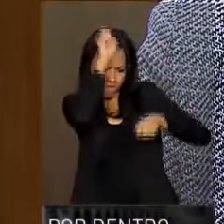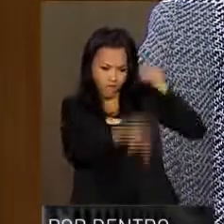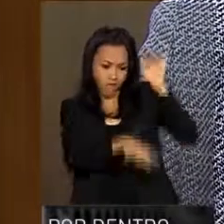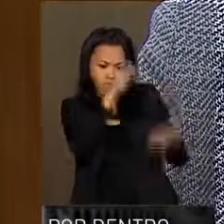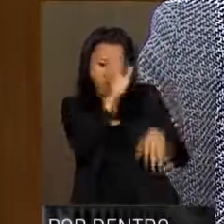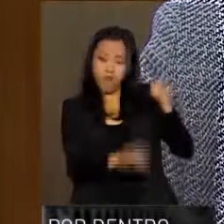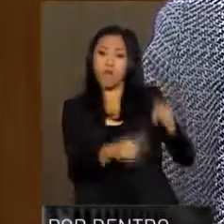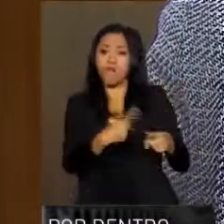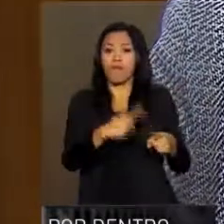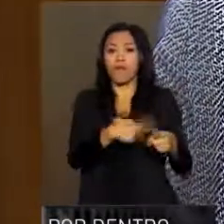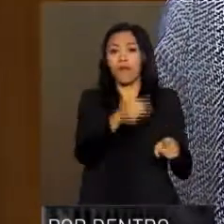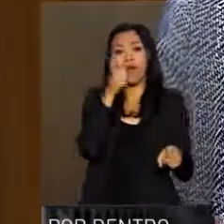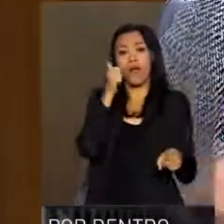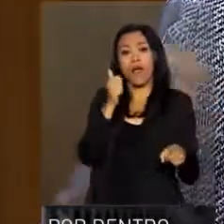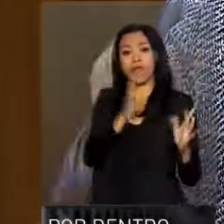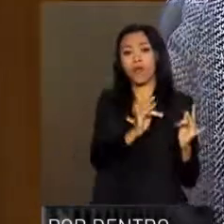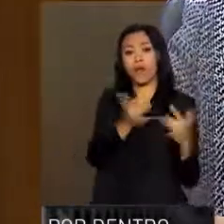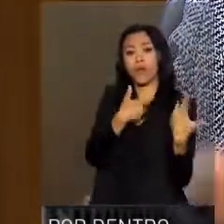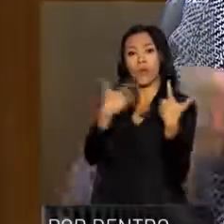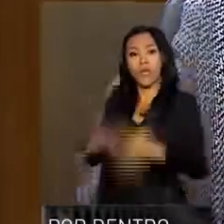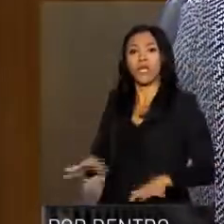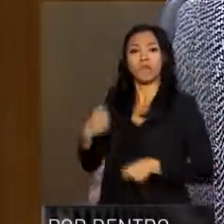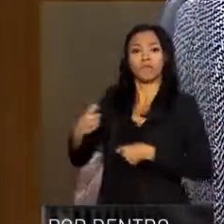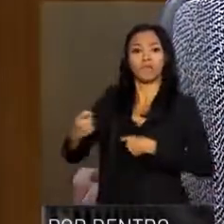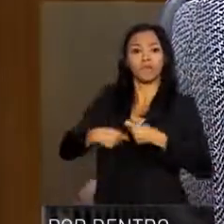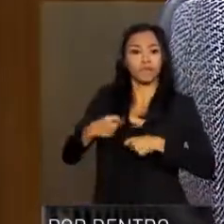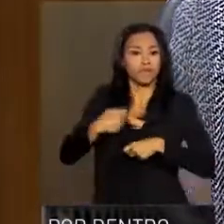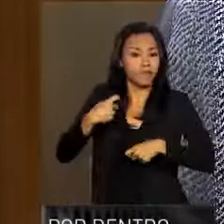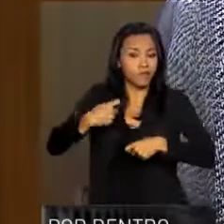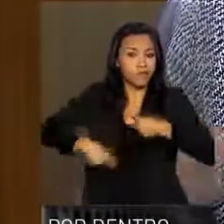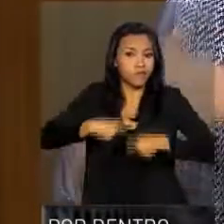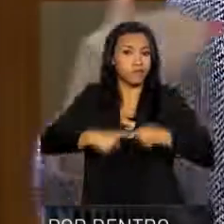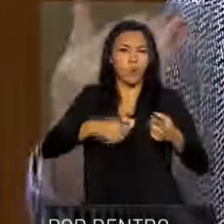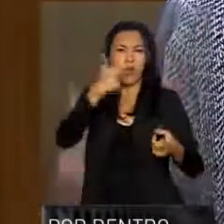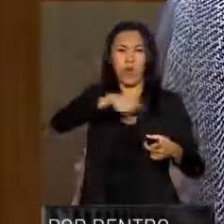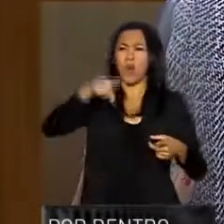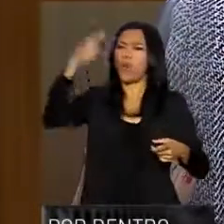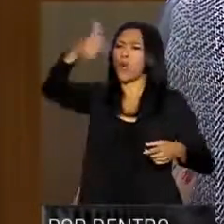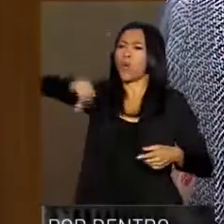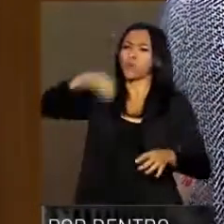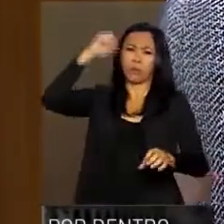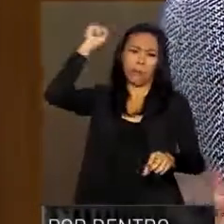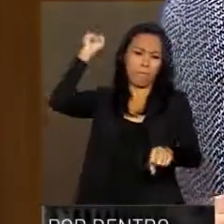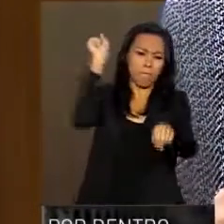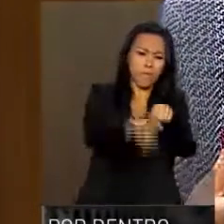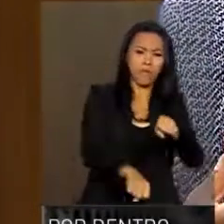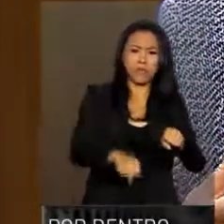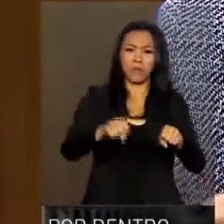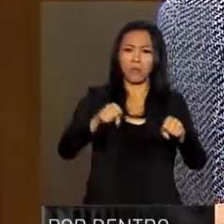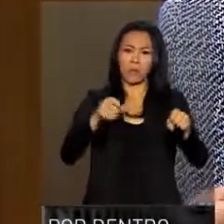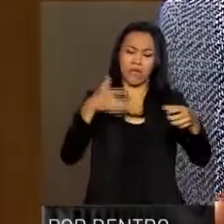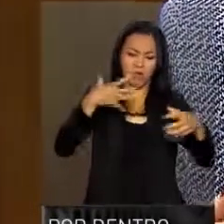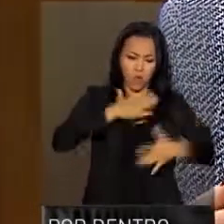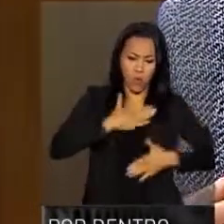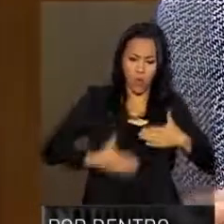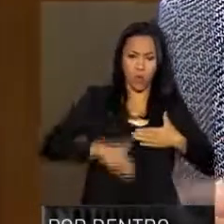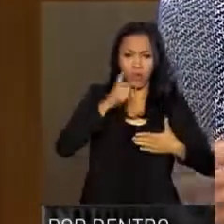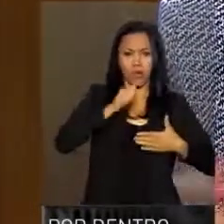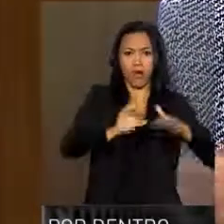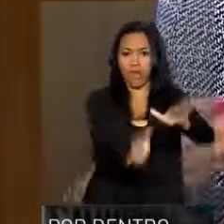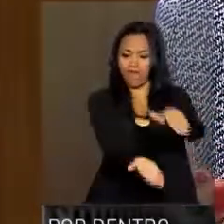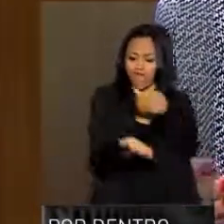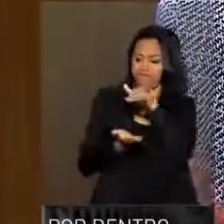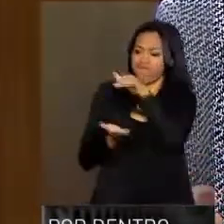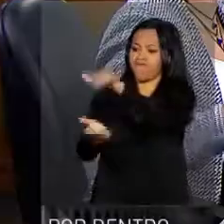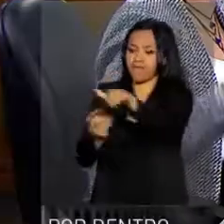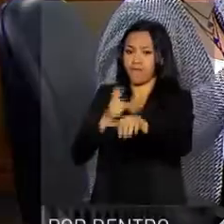relação sexual o outro matou e colocou na geladeira o outro cortou a sua cabeça então você vê que é um crime que é